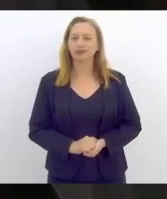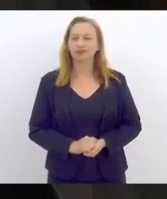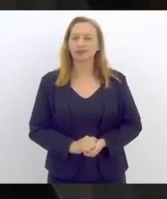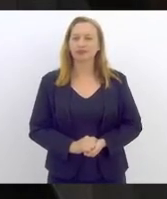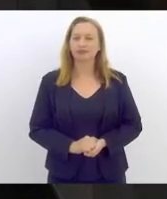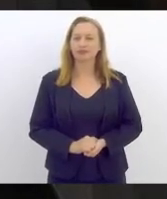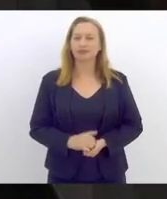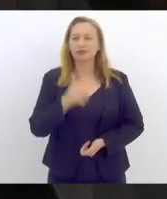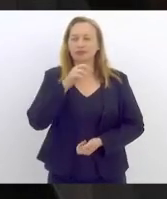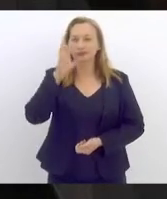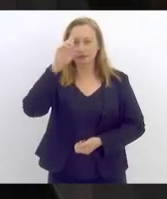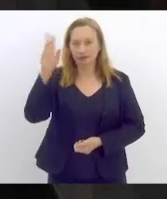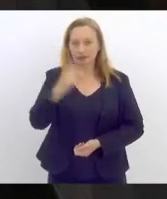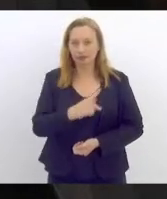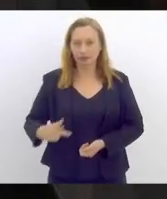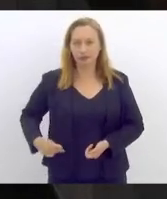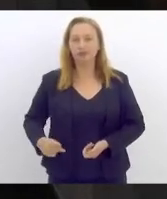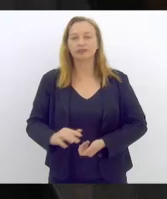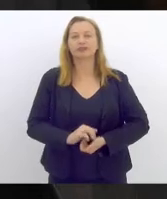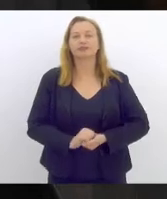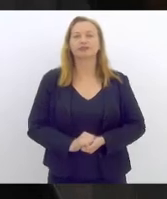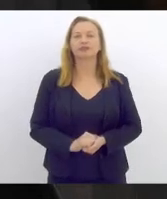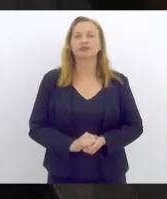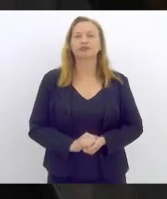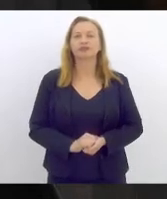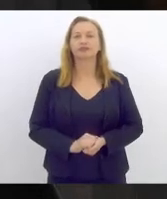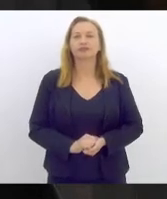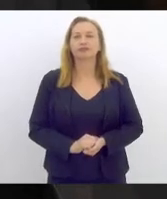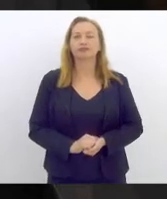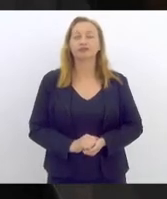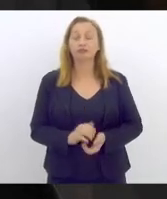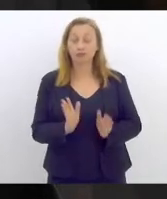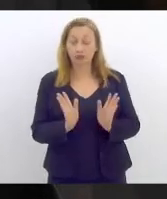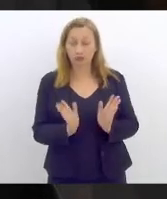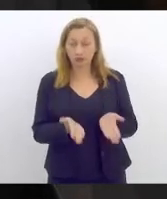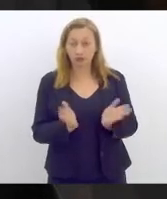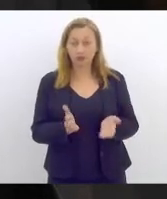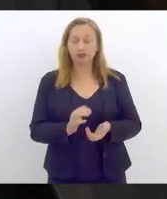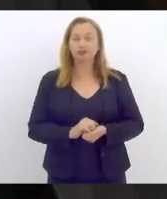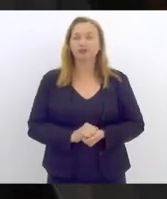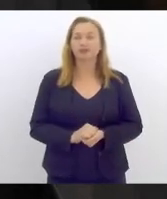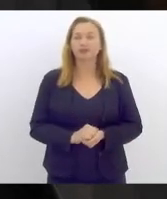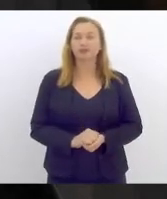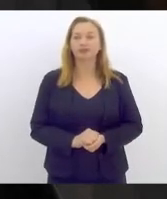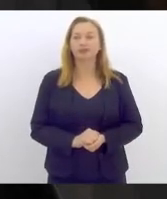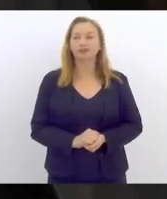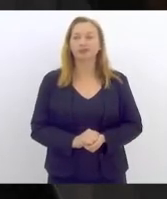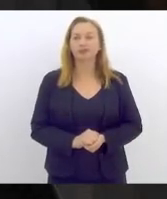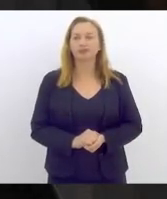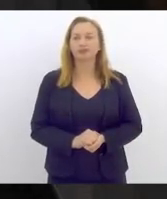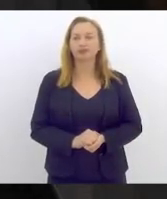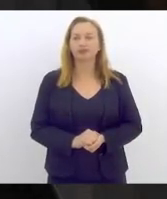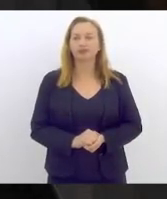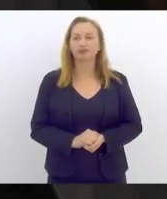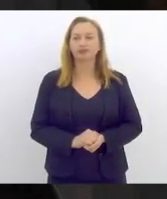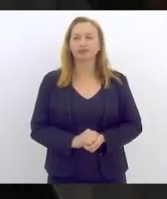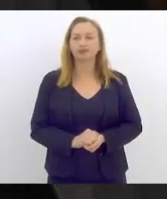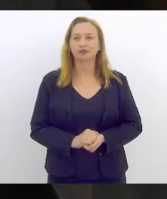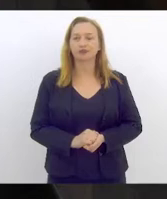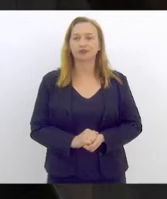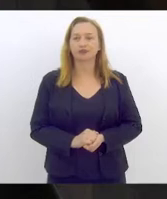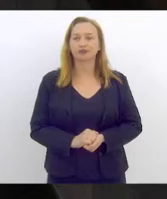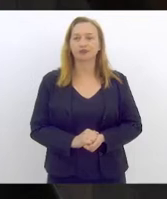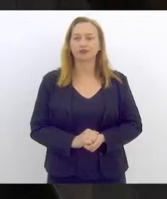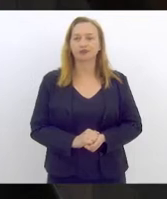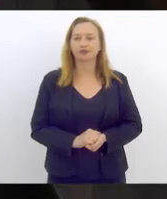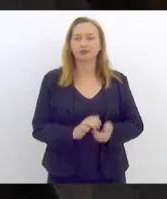senhora presidente claro que hoje como noticiou todos